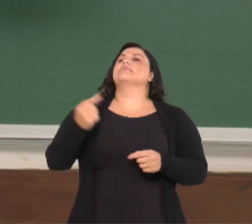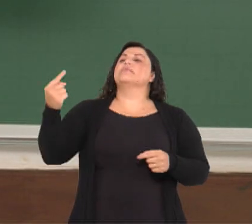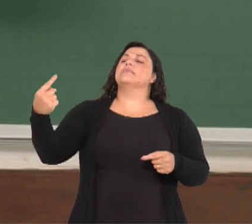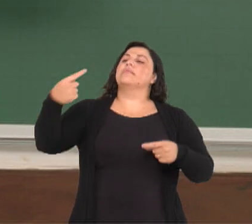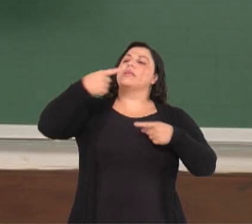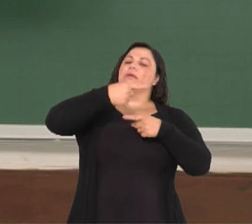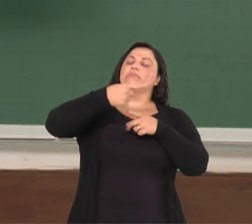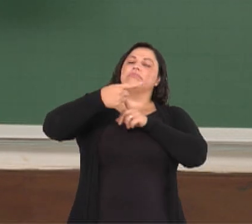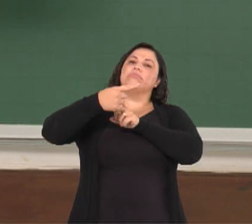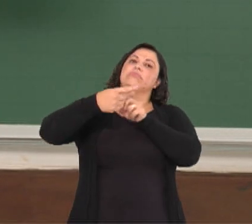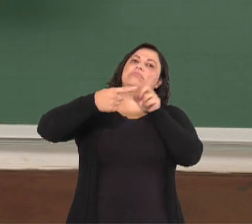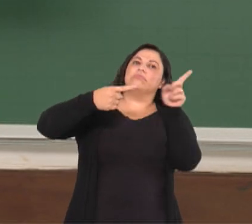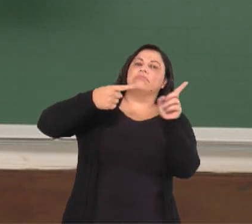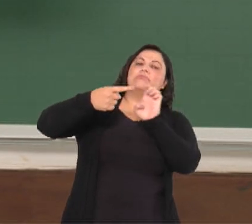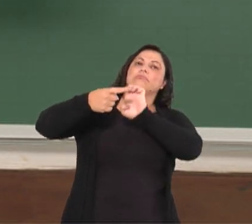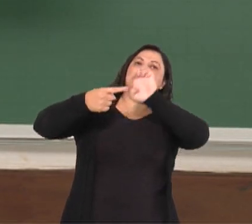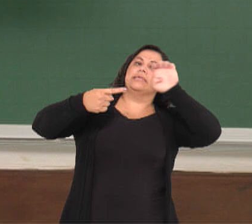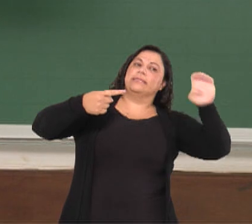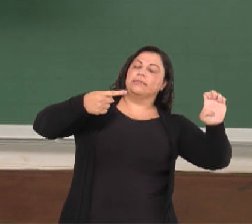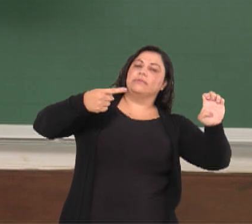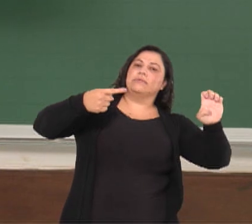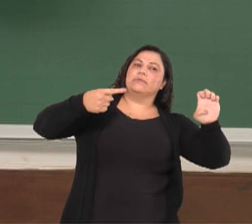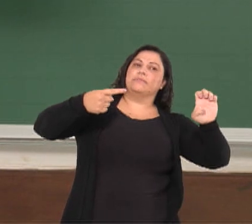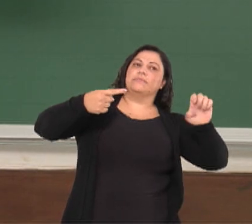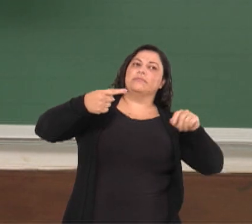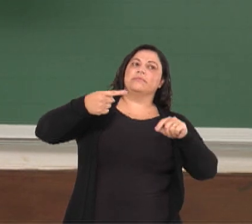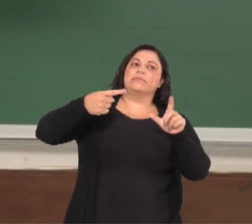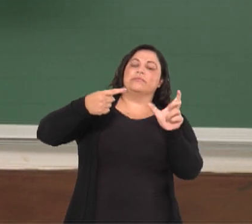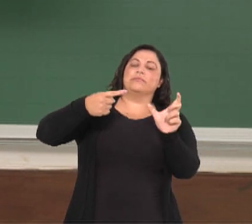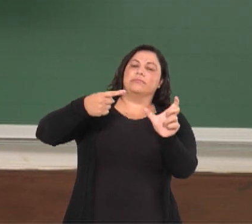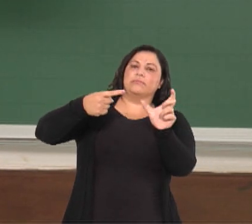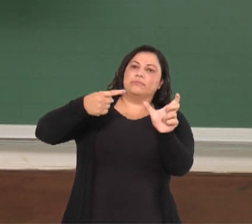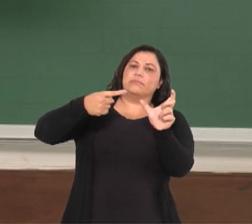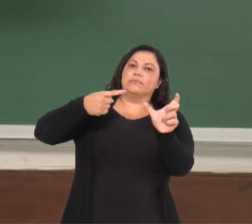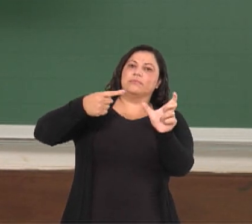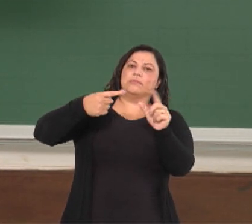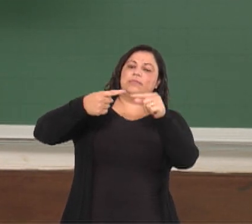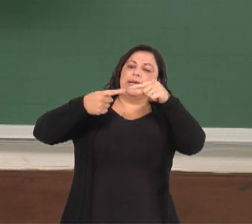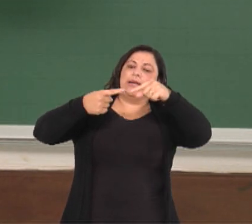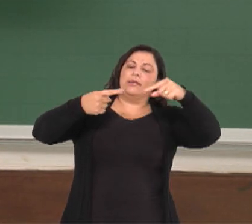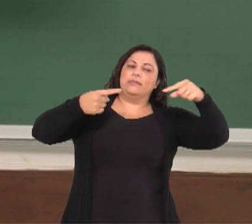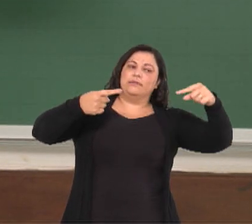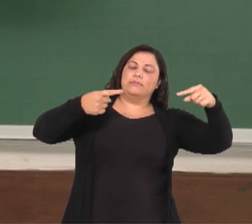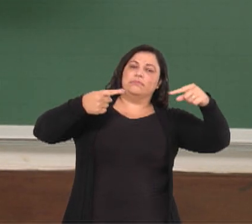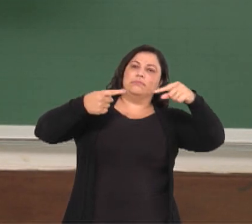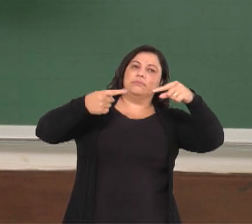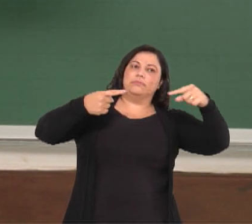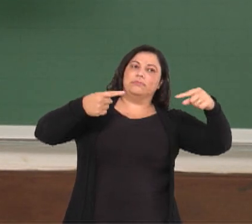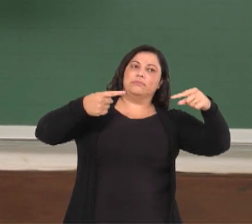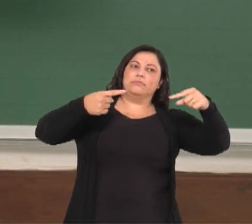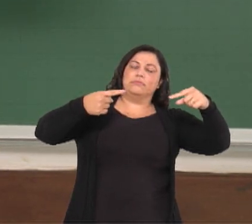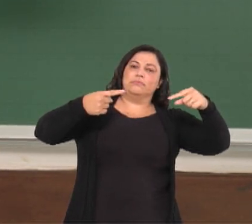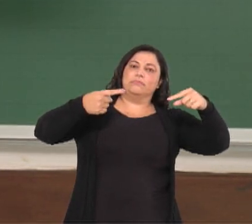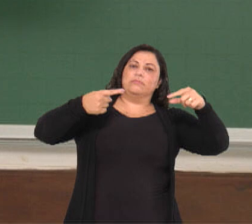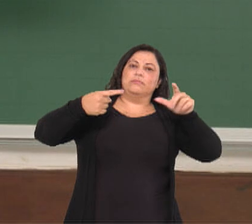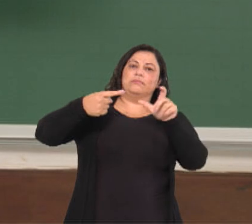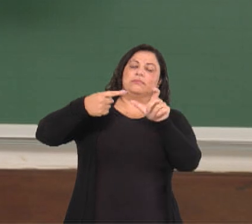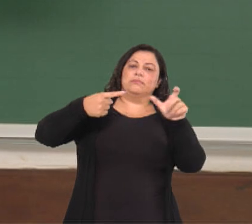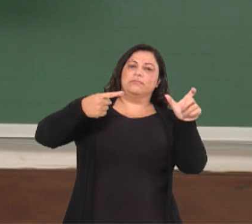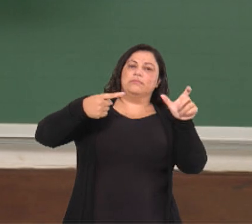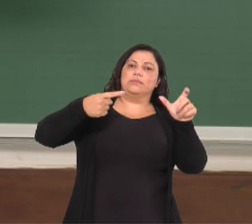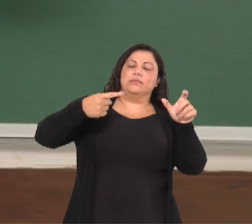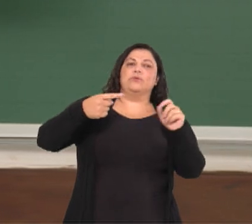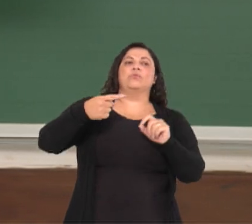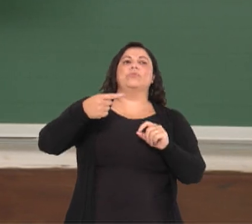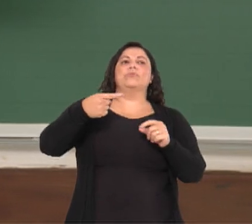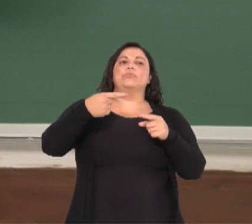a esquerda. Perceba o tamanho da flecha. O tamanho da flecha indica a intensidade, o